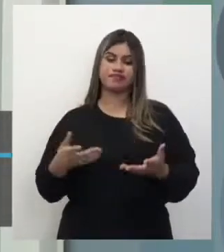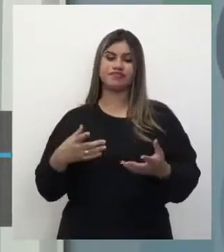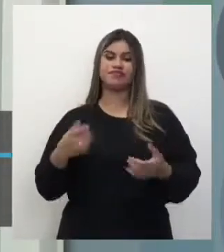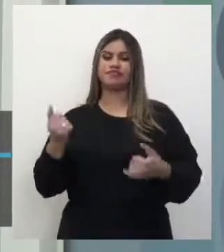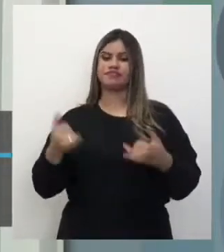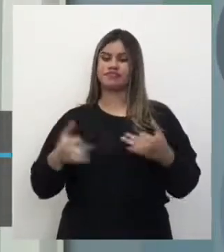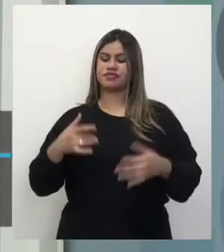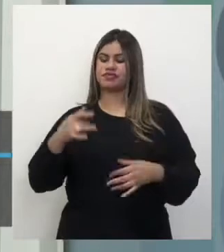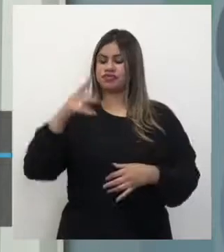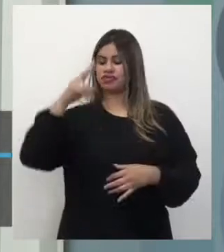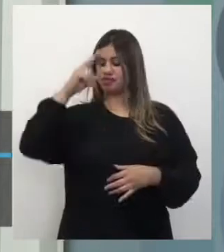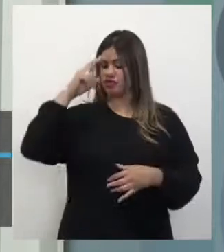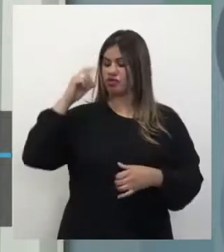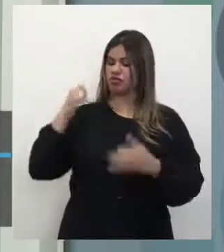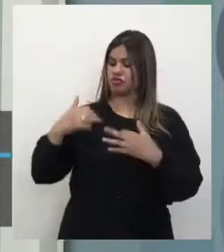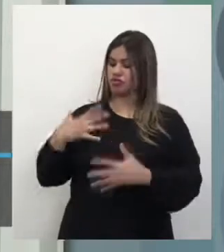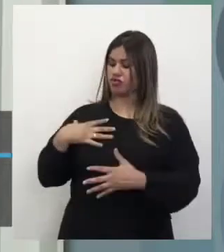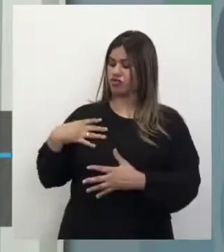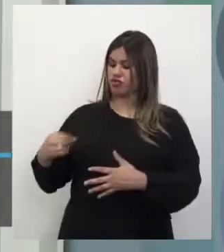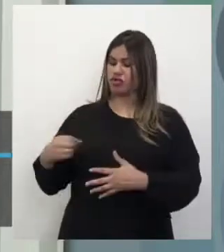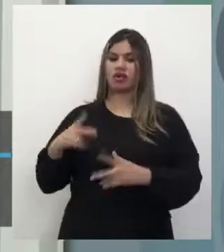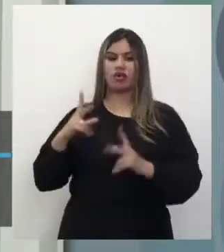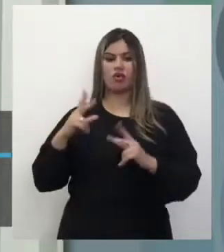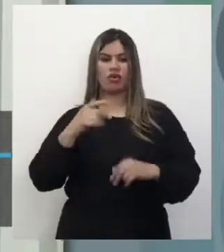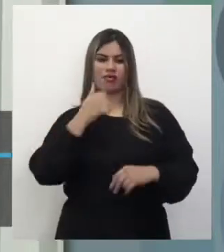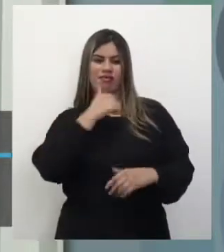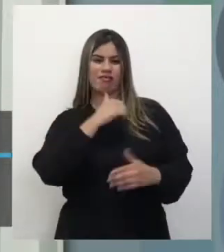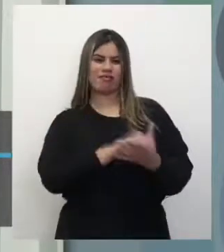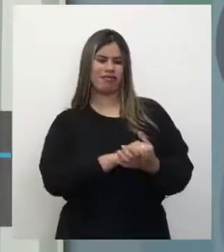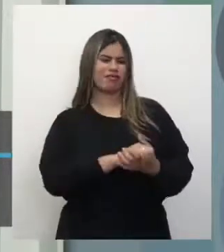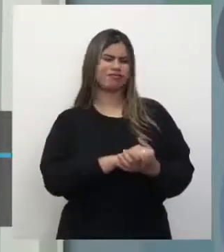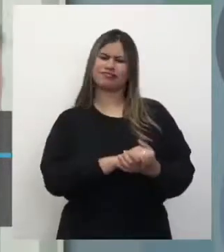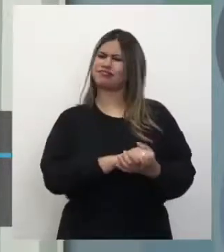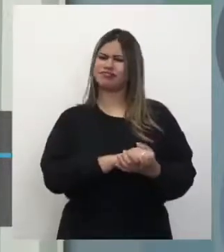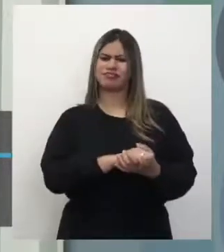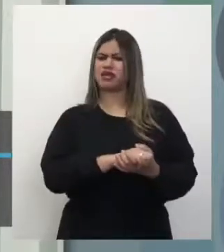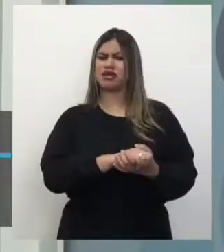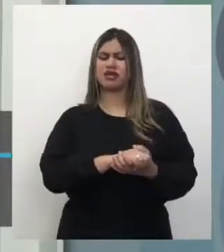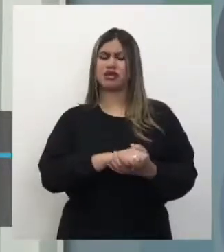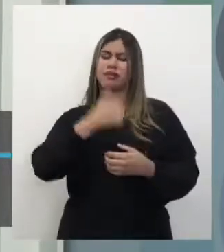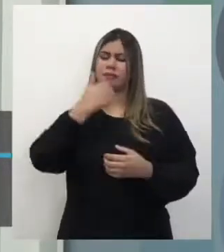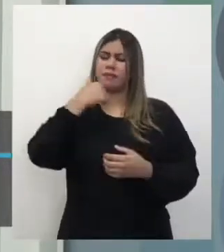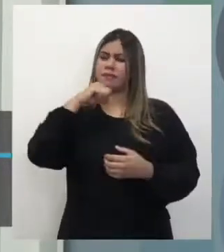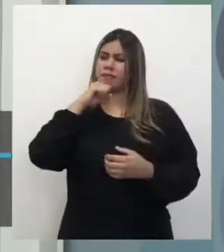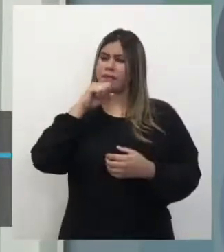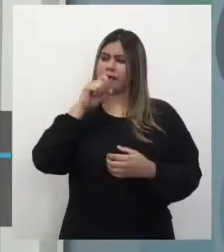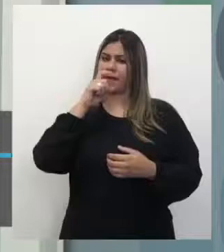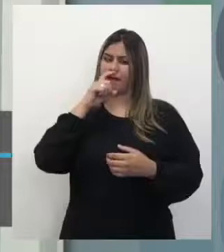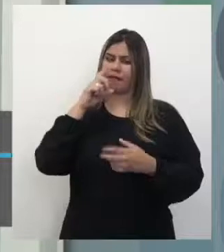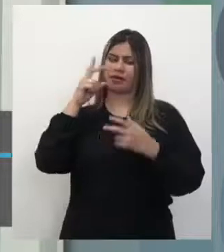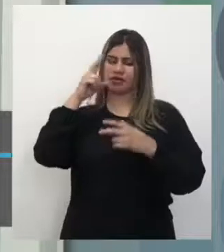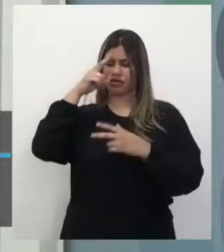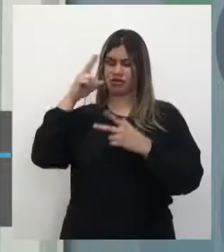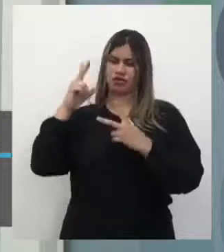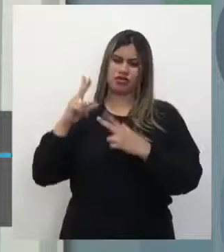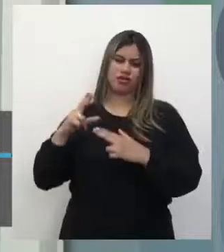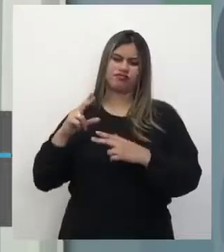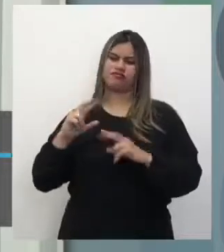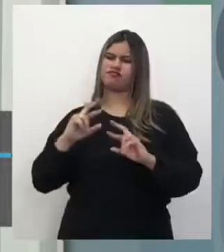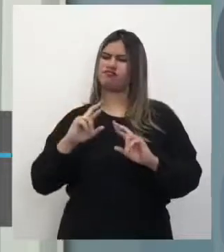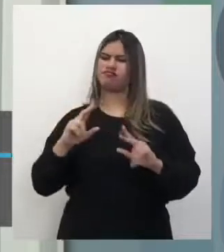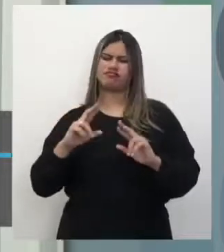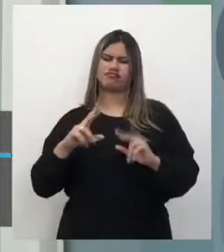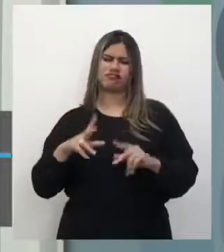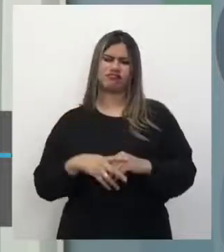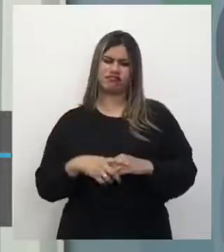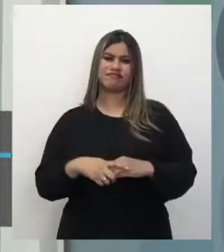minha filha não é a mesma história que eu conto para minha esposa, que não é a mesma história que eu conto para os meus pais. Então, o outro determina a história